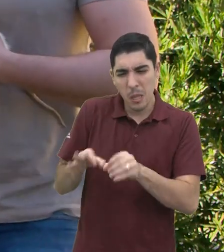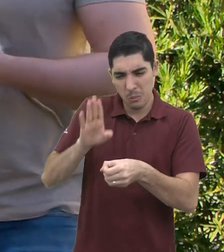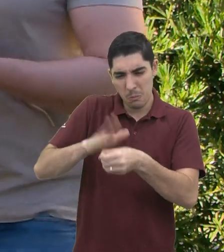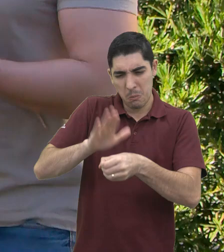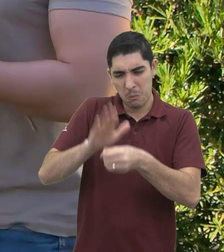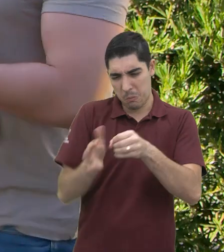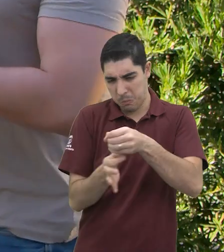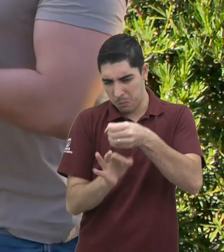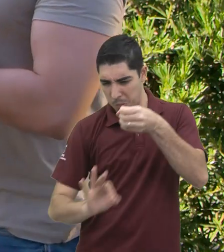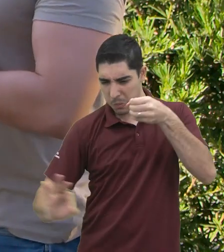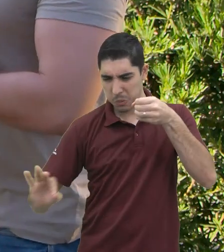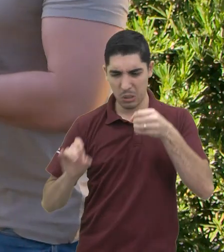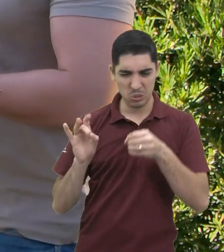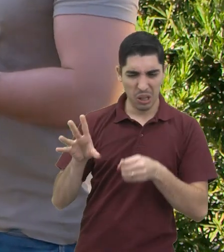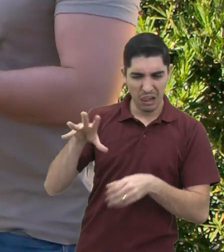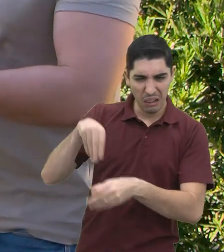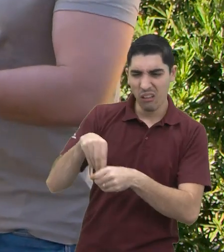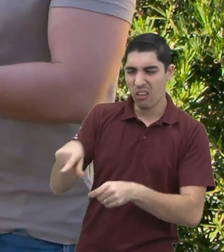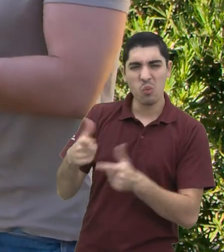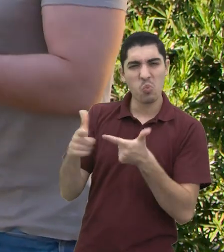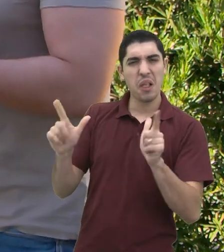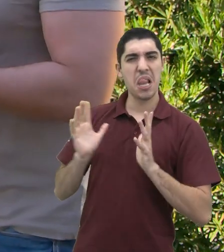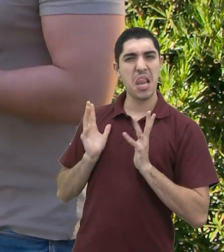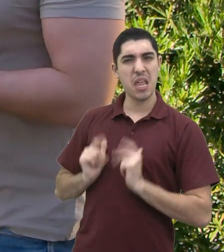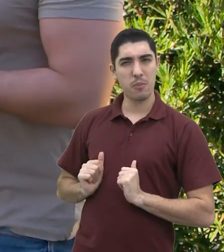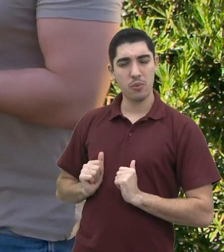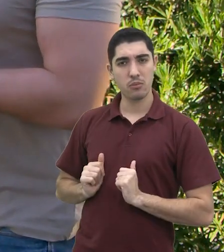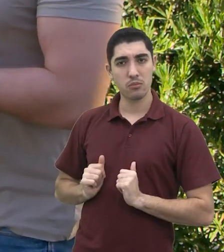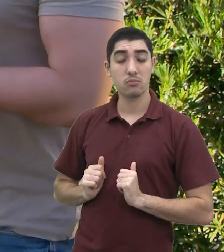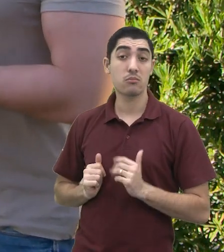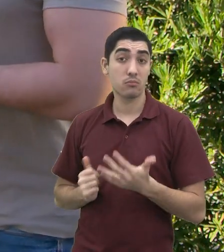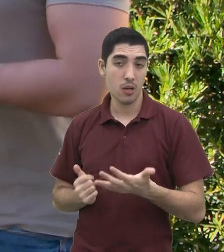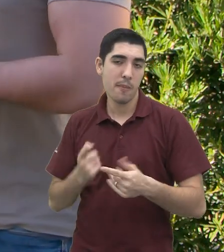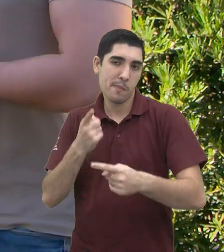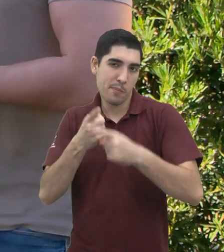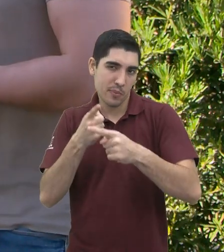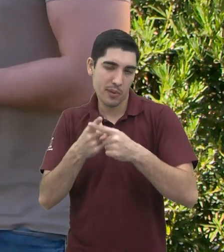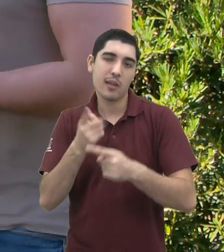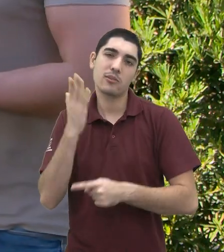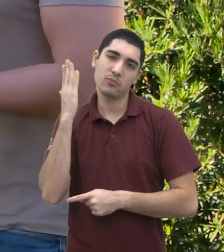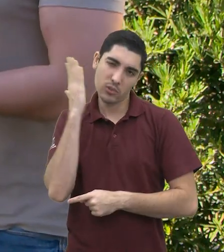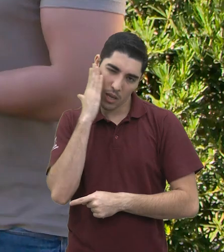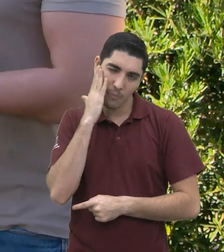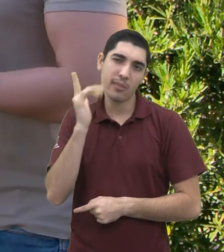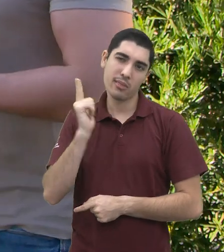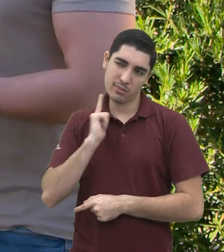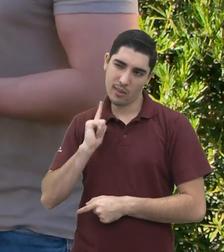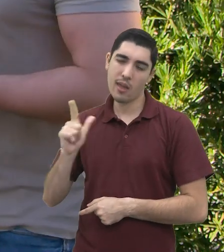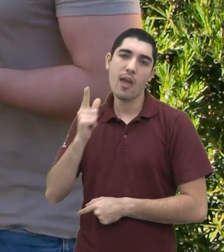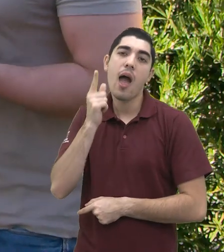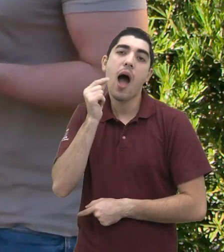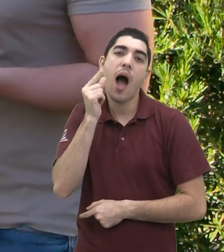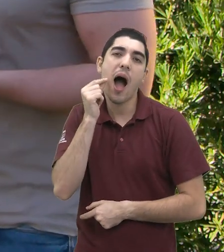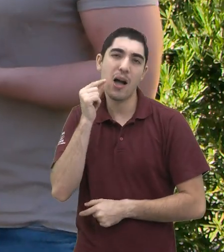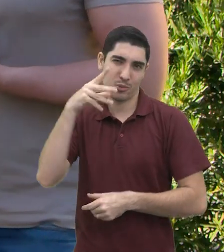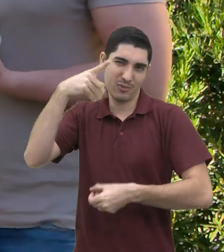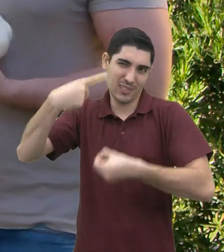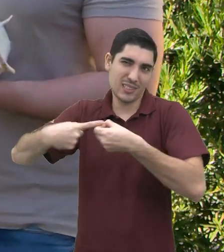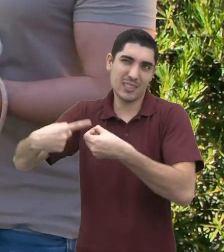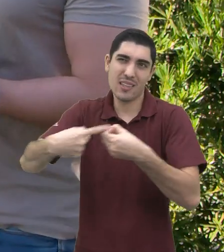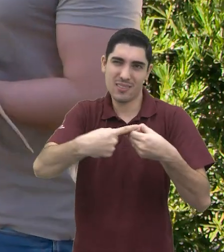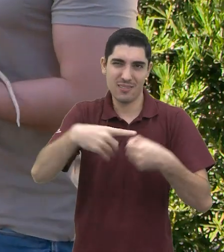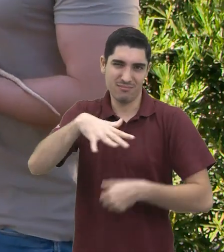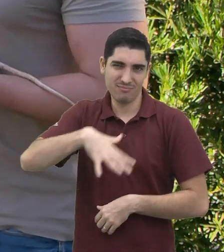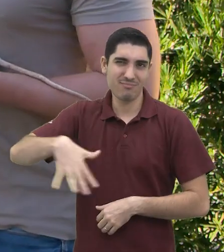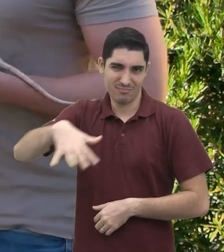vive em esgoto, em lugar não higienizado. Certo. Isso porque a gente sabe que existem sim pragas urbanas e, enfim, isso é